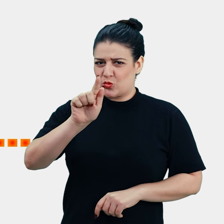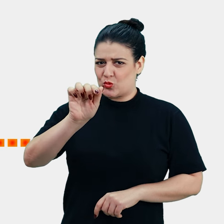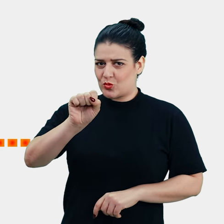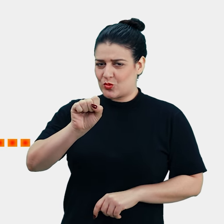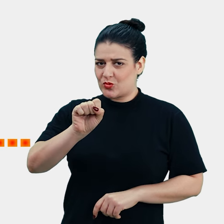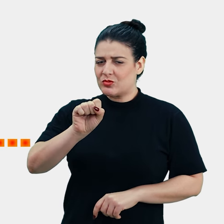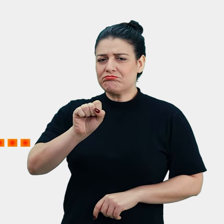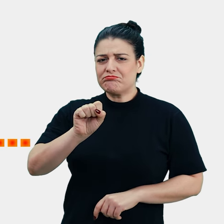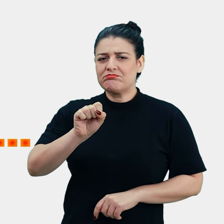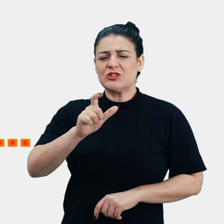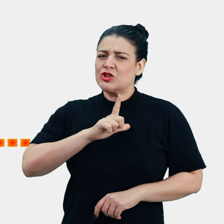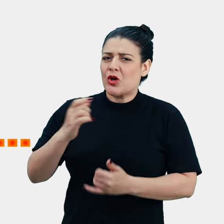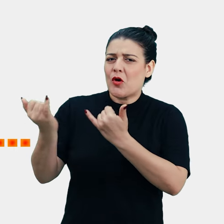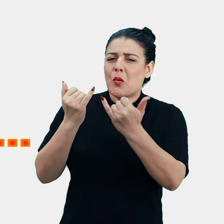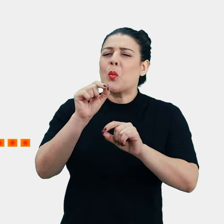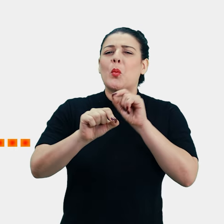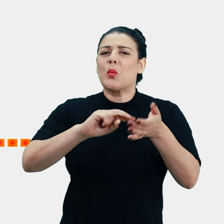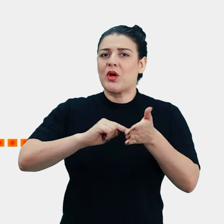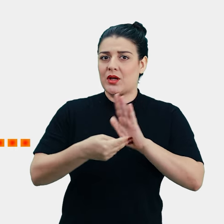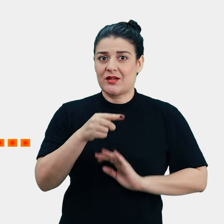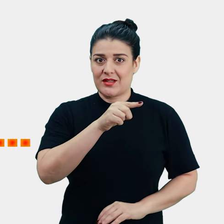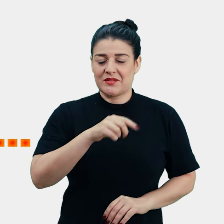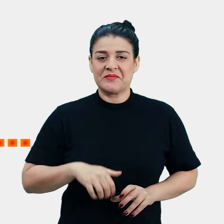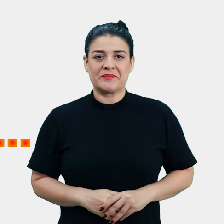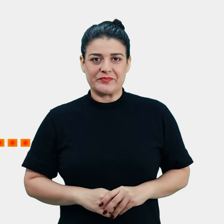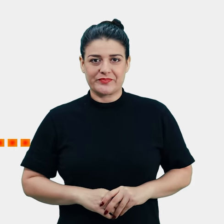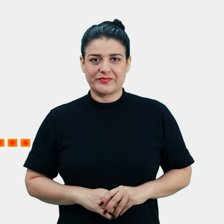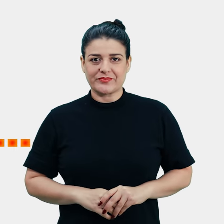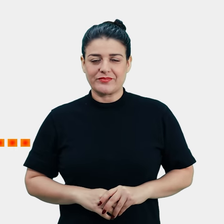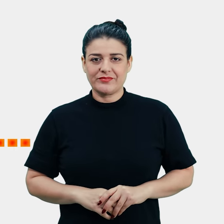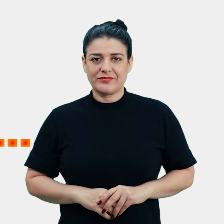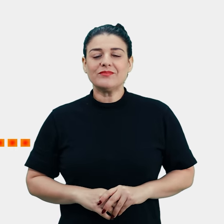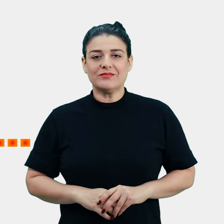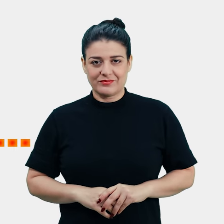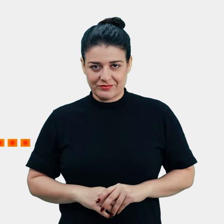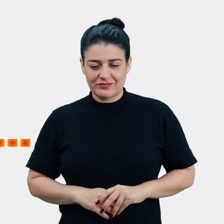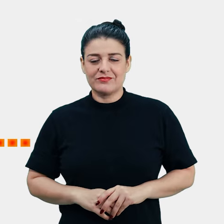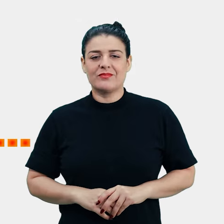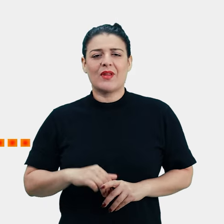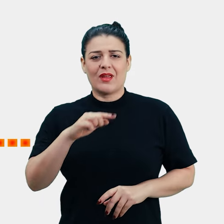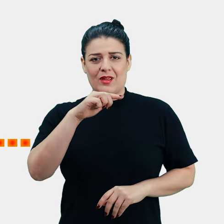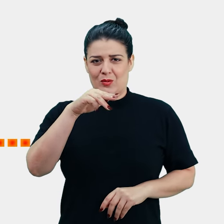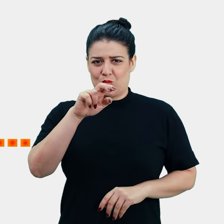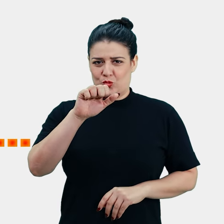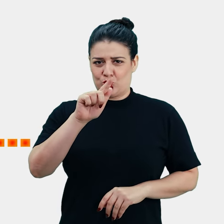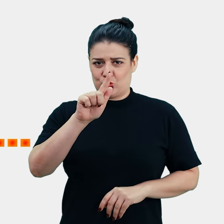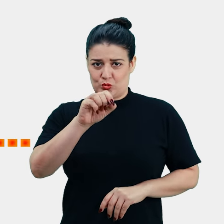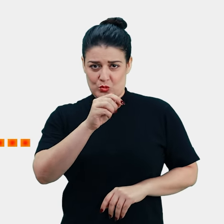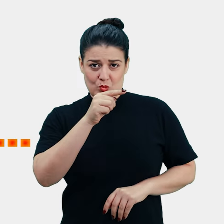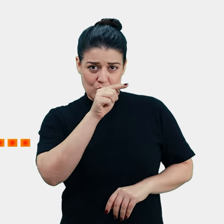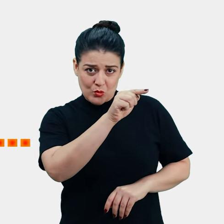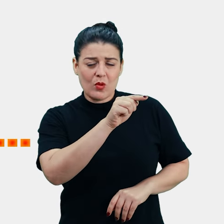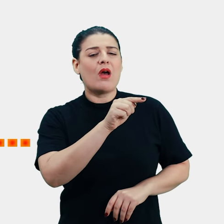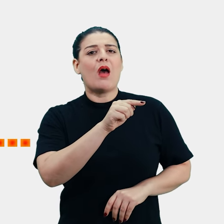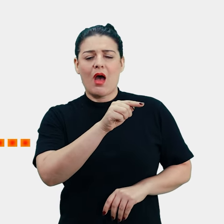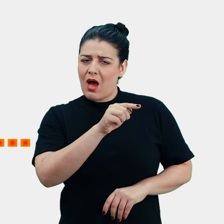né, alguma informação sobre musgos. Então, eu trago aqui um exemplo do musgo espigrano imbricato,